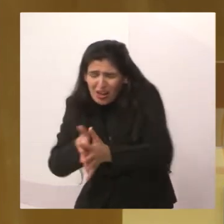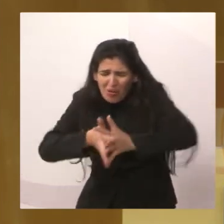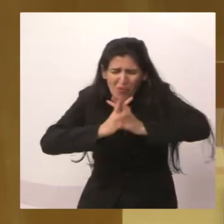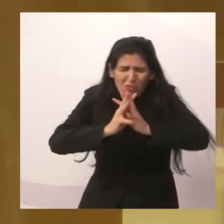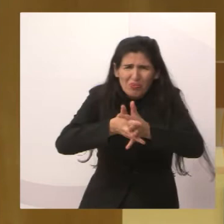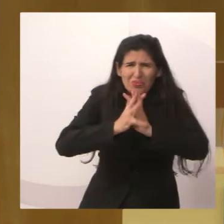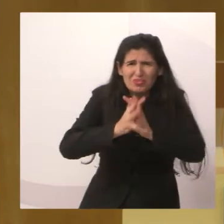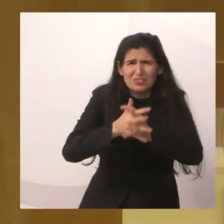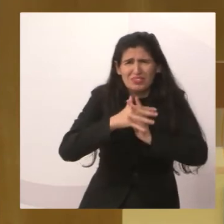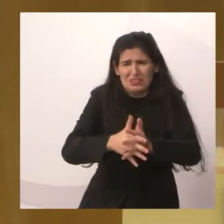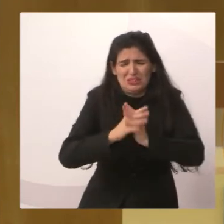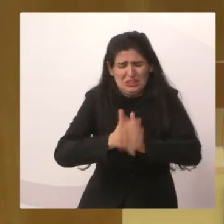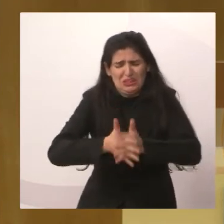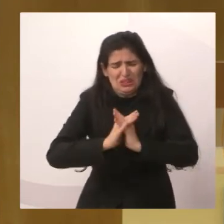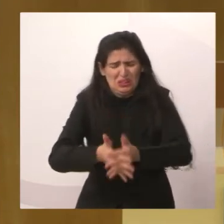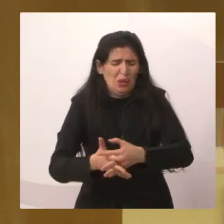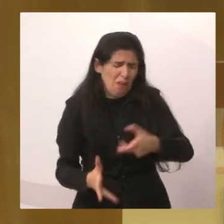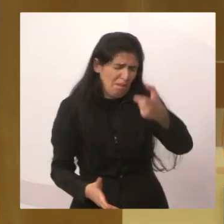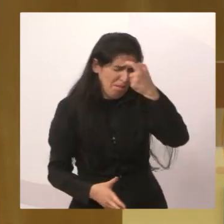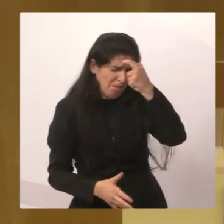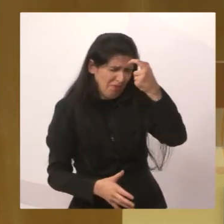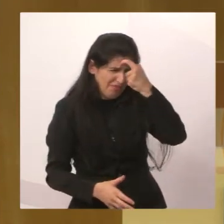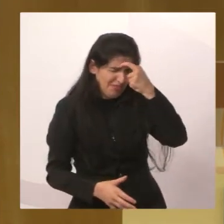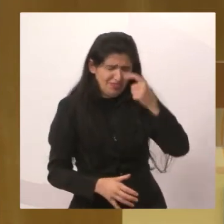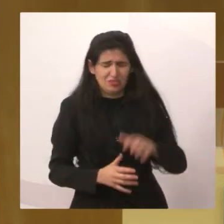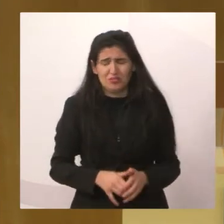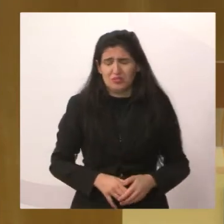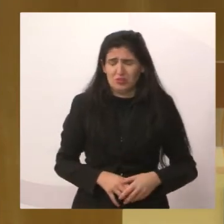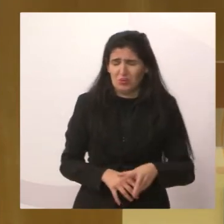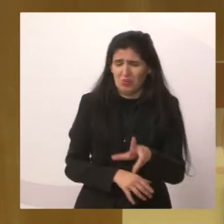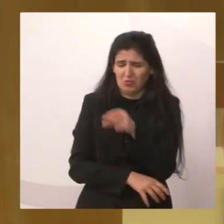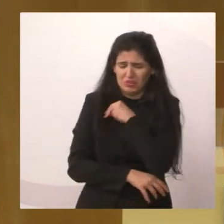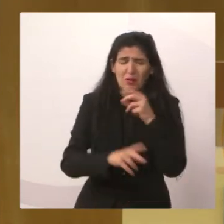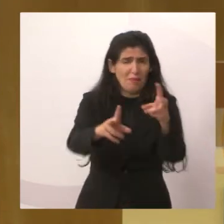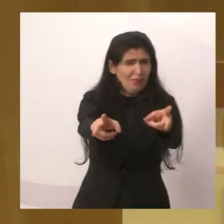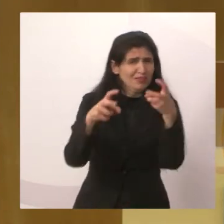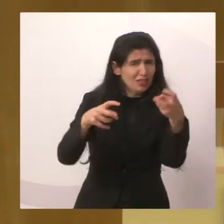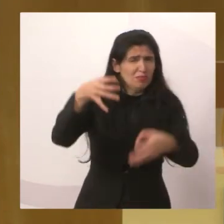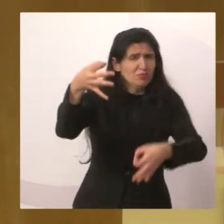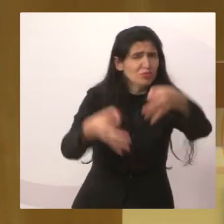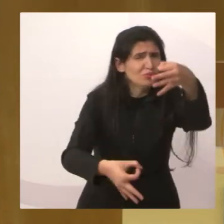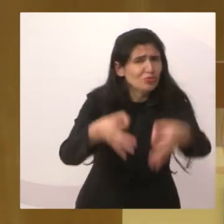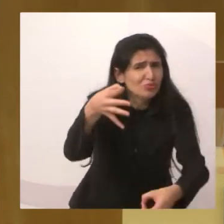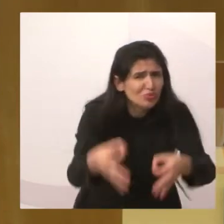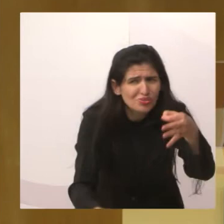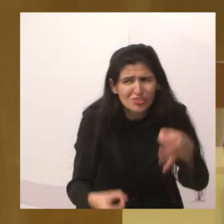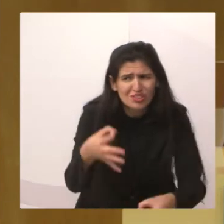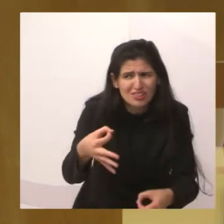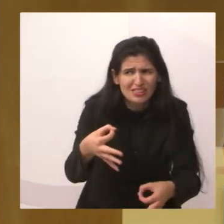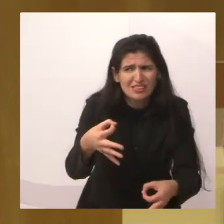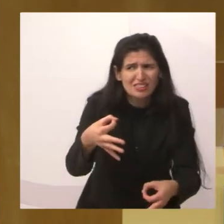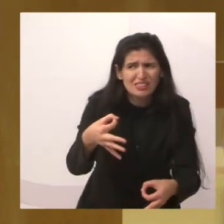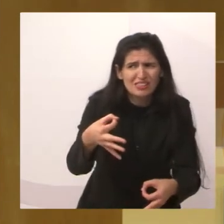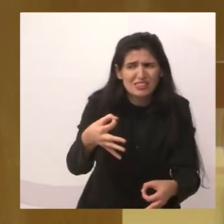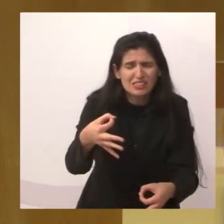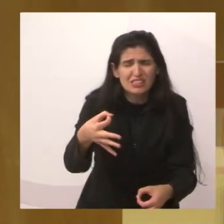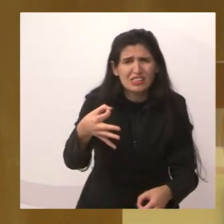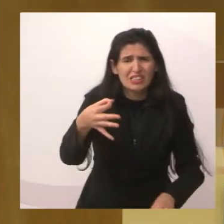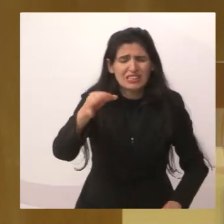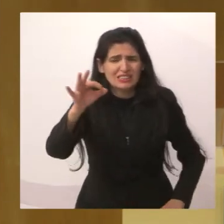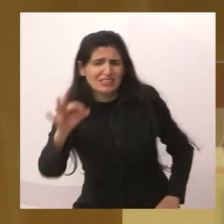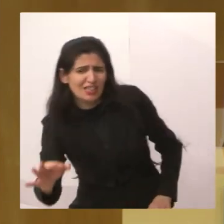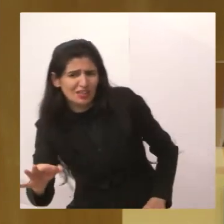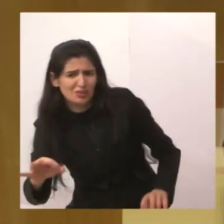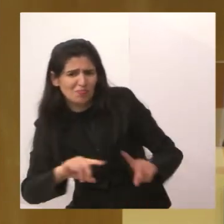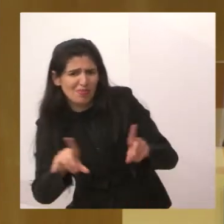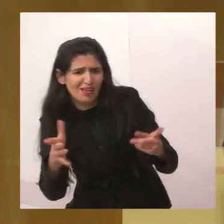você passa a perceber, né, que a justiça ela funciona para um lado correto e outro não,